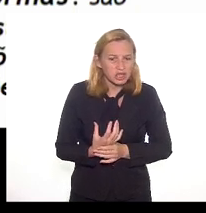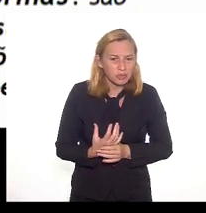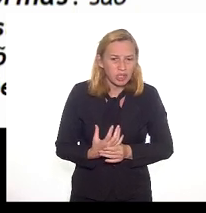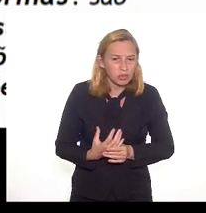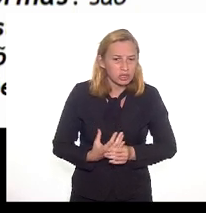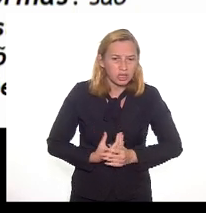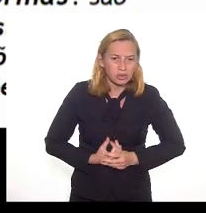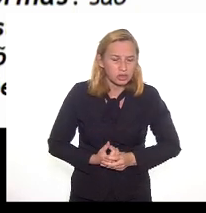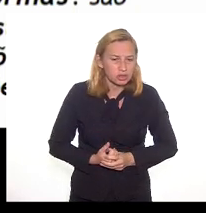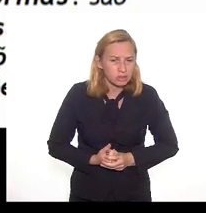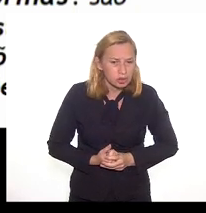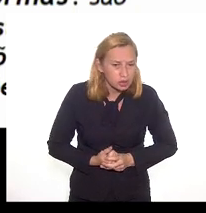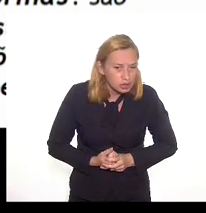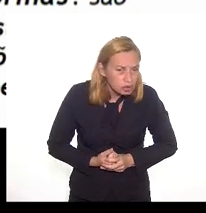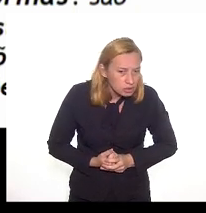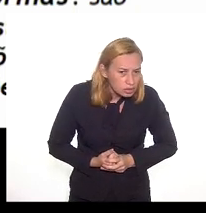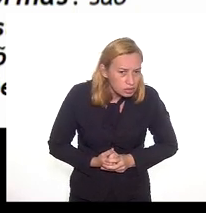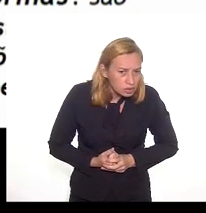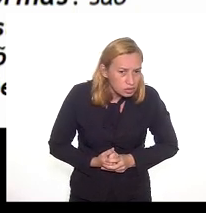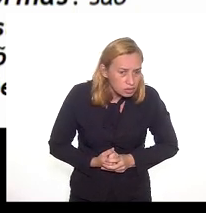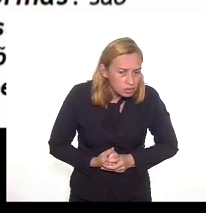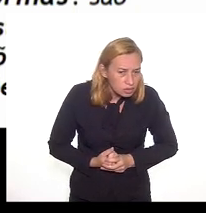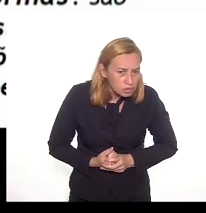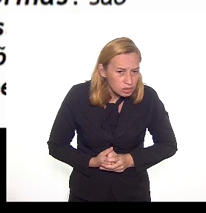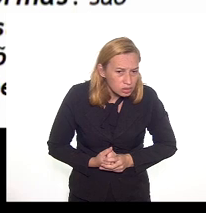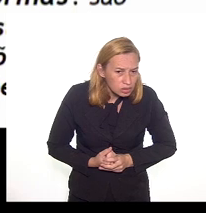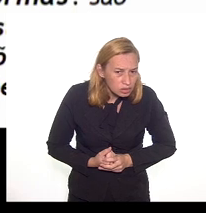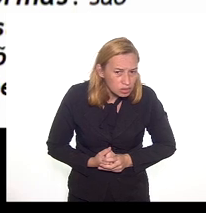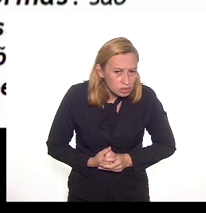tela. Com um pointer.